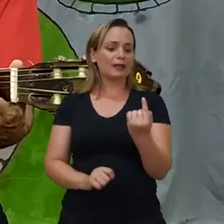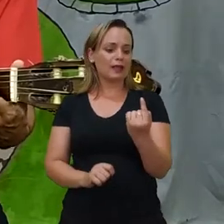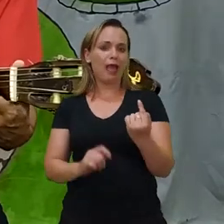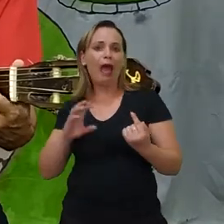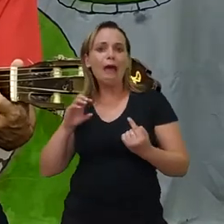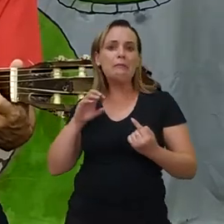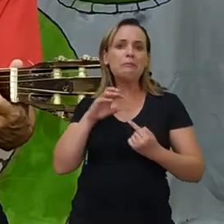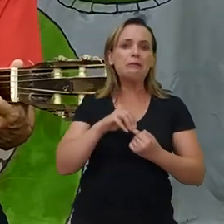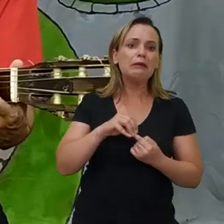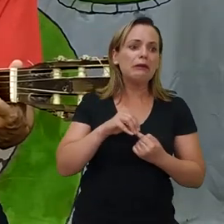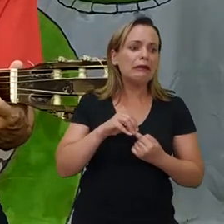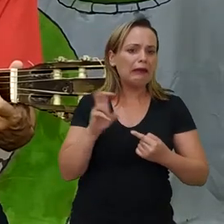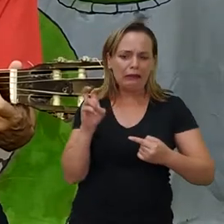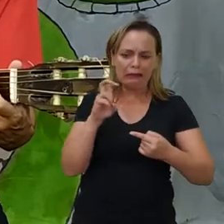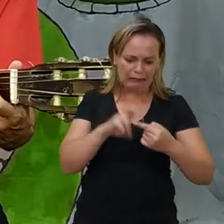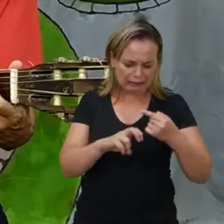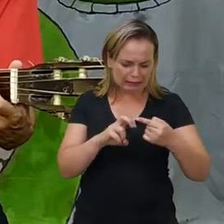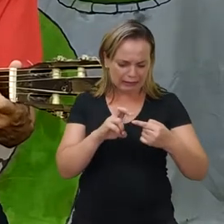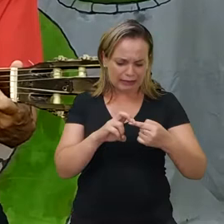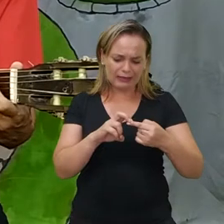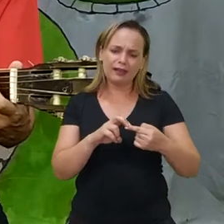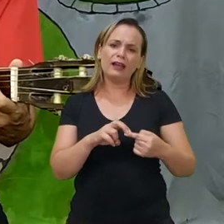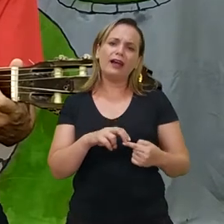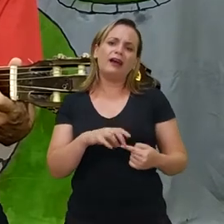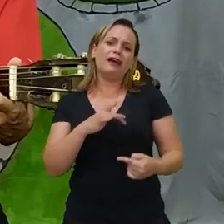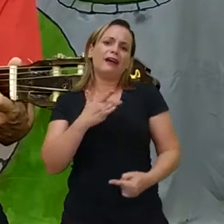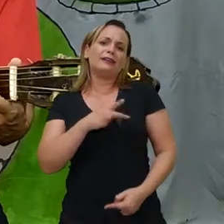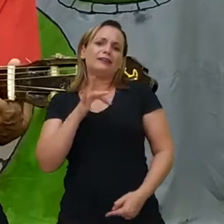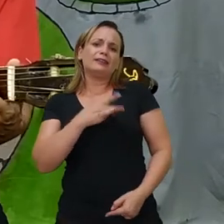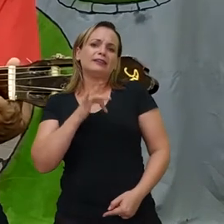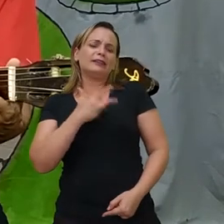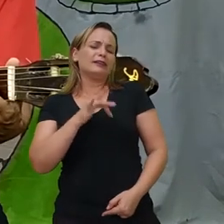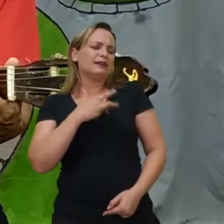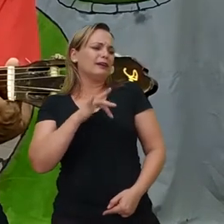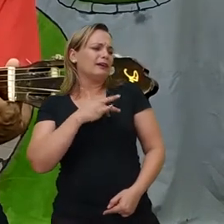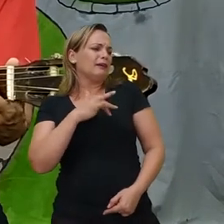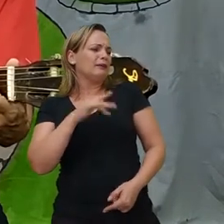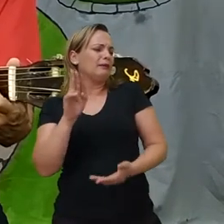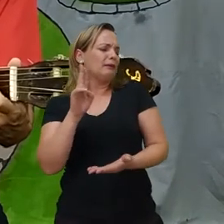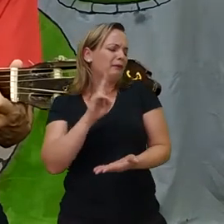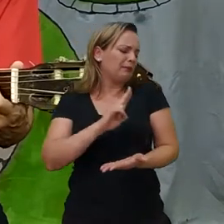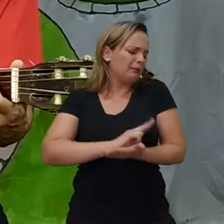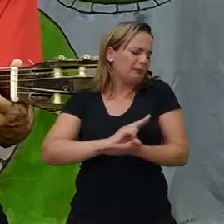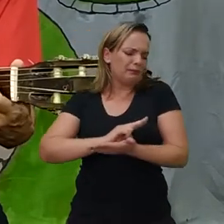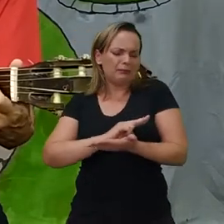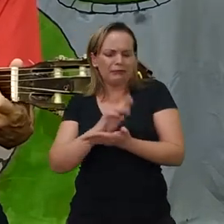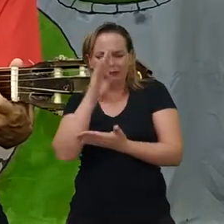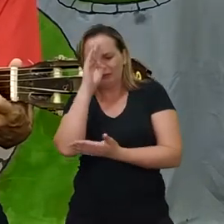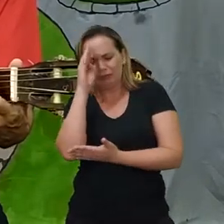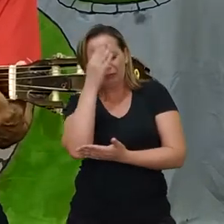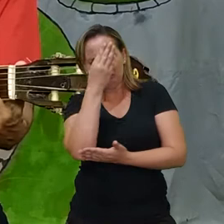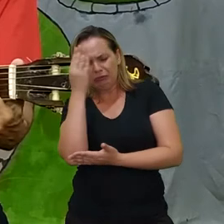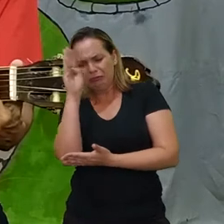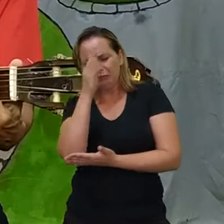picou Dona Maria. Dona Maria, coitada, ficou ali no chão desmaiada. Mas os